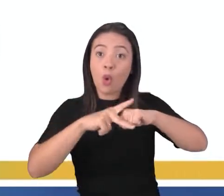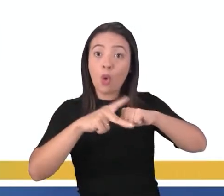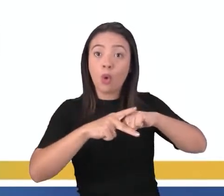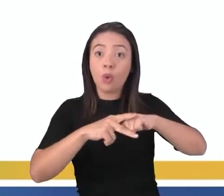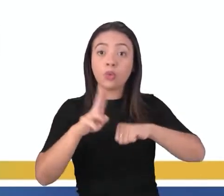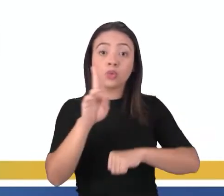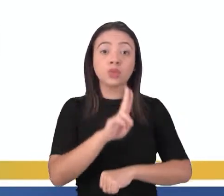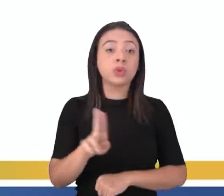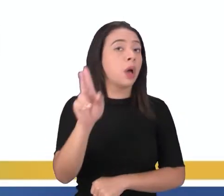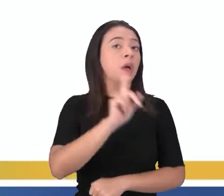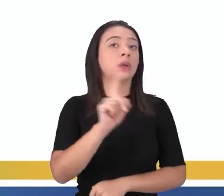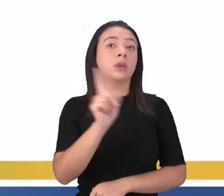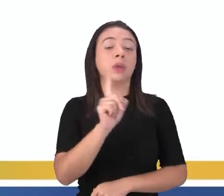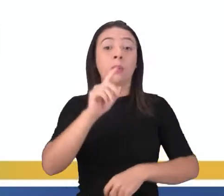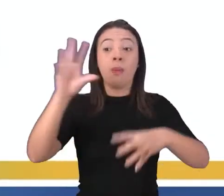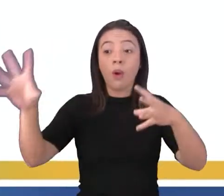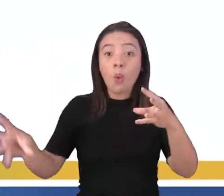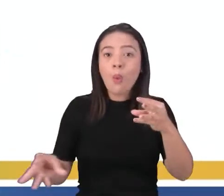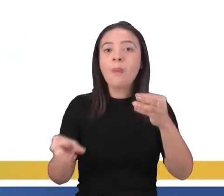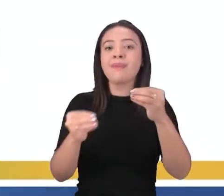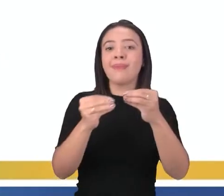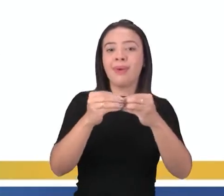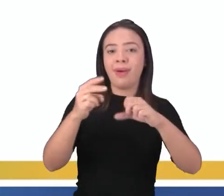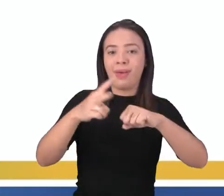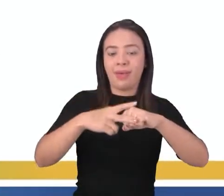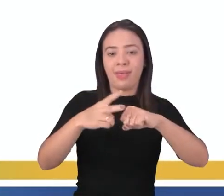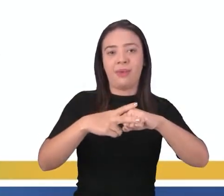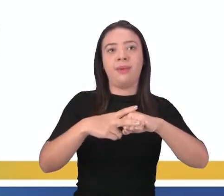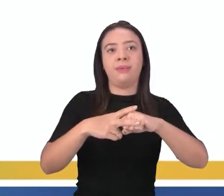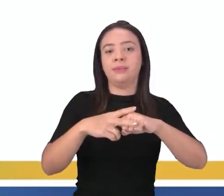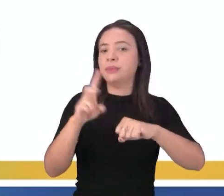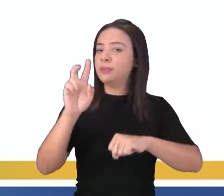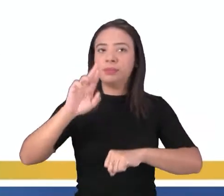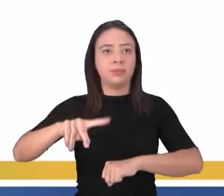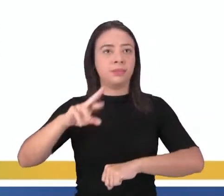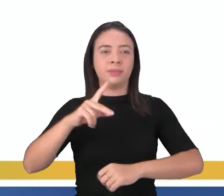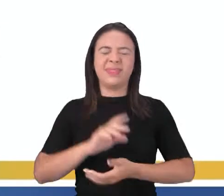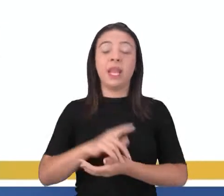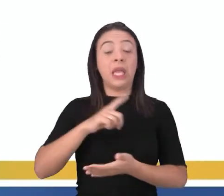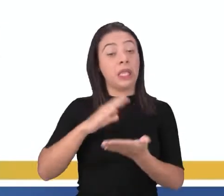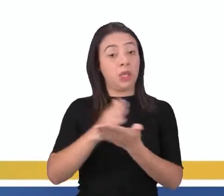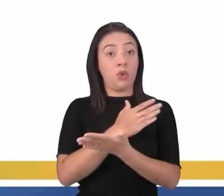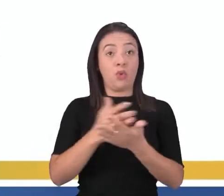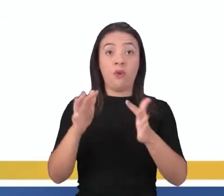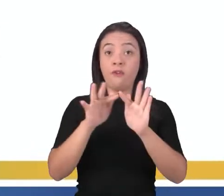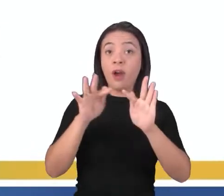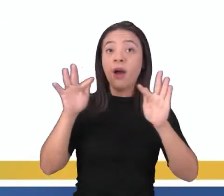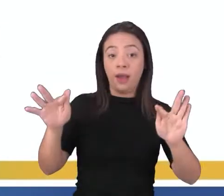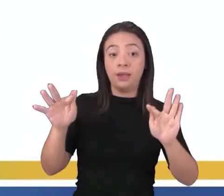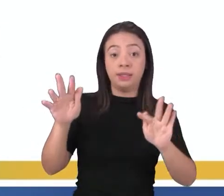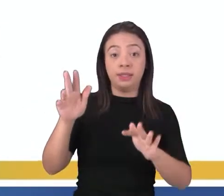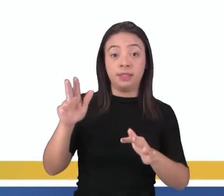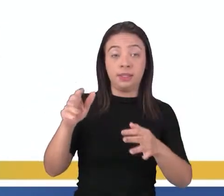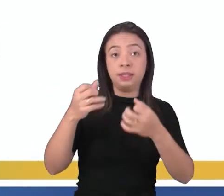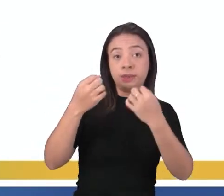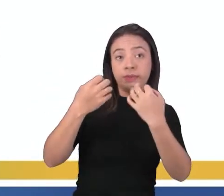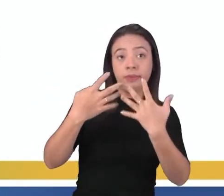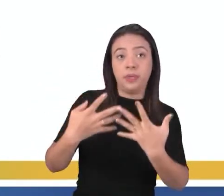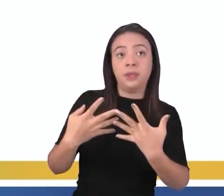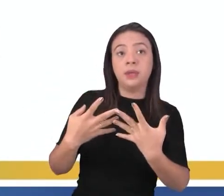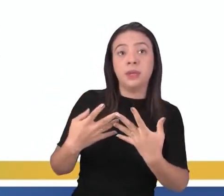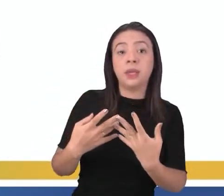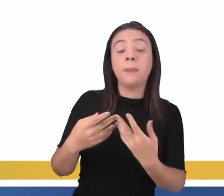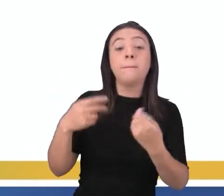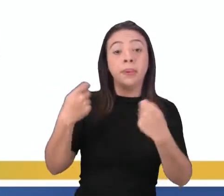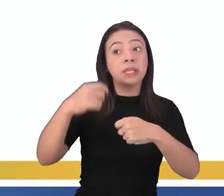ser usados como complementos verbais na língua padrão. Há algumas frases comuns na língua oral, cotidiana, que devem